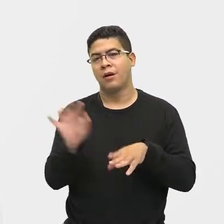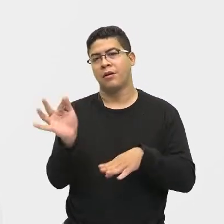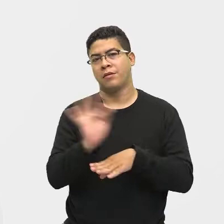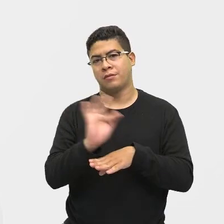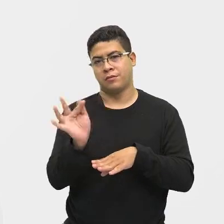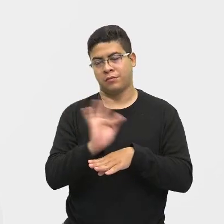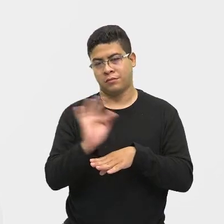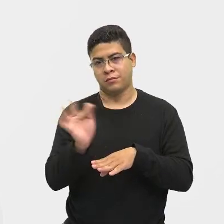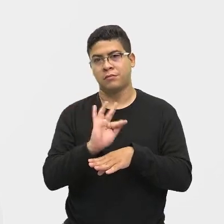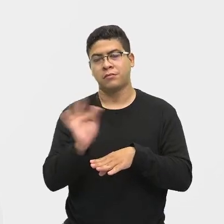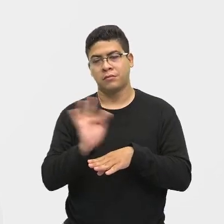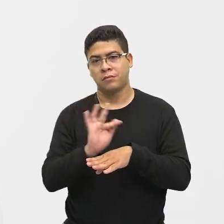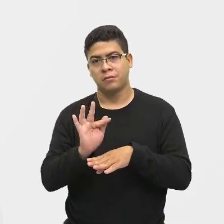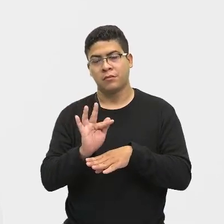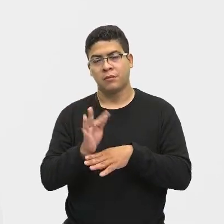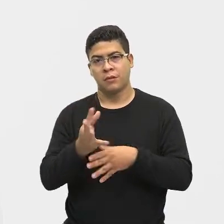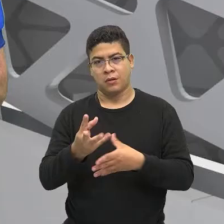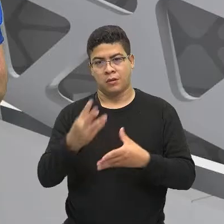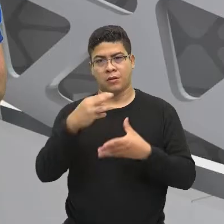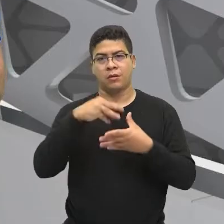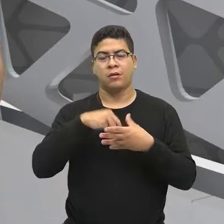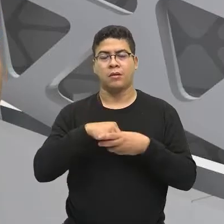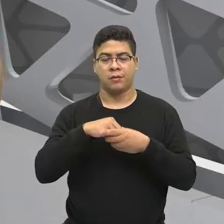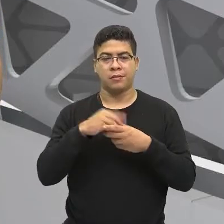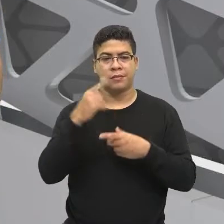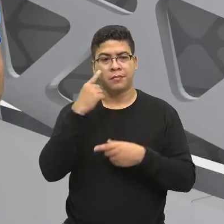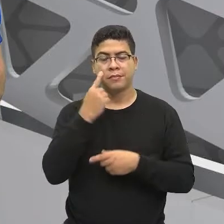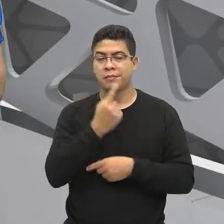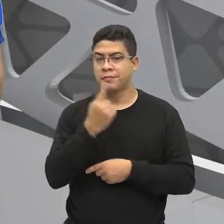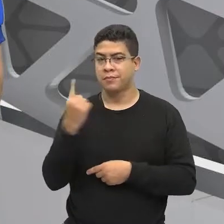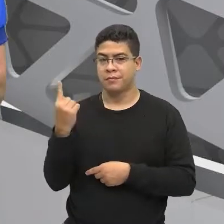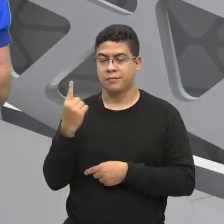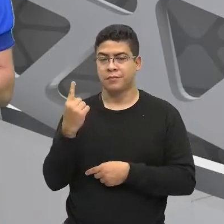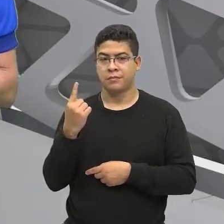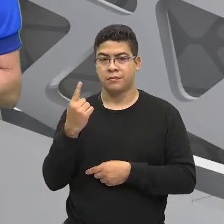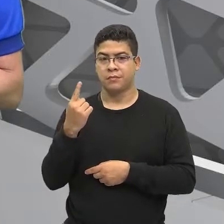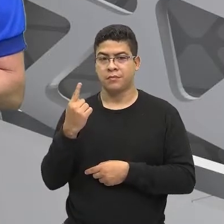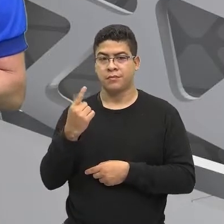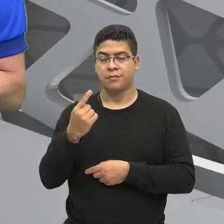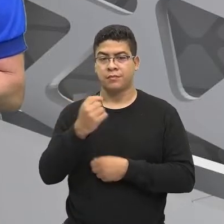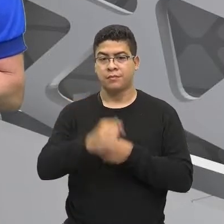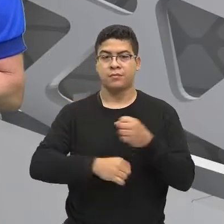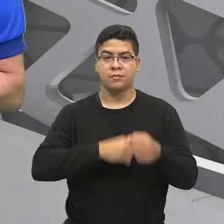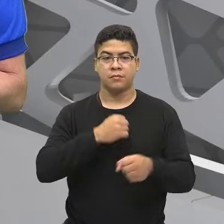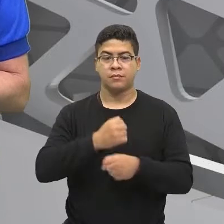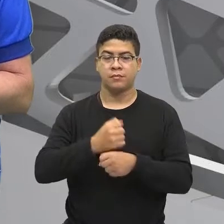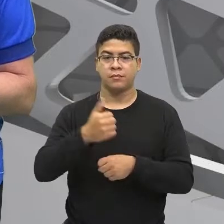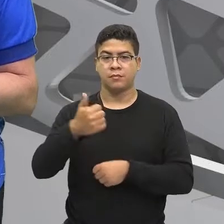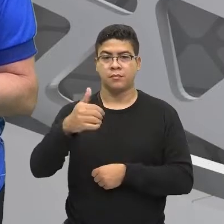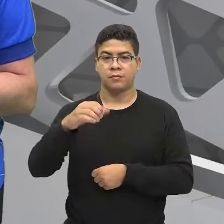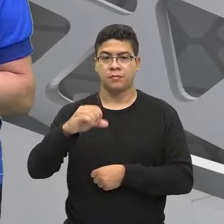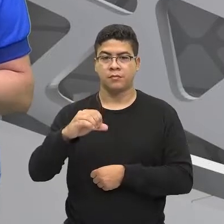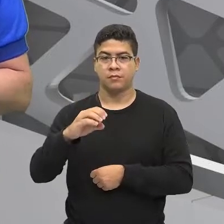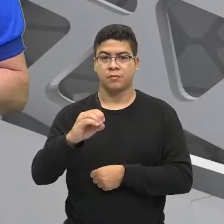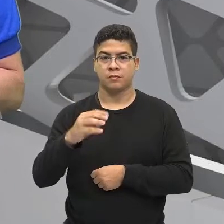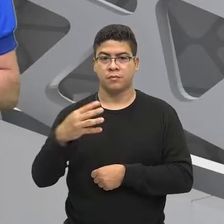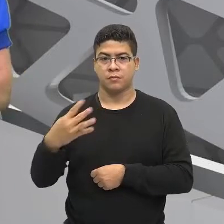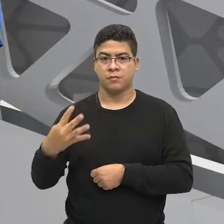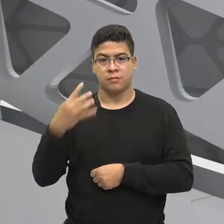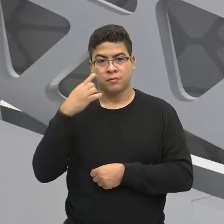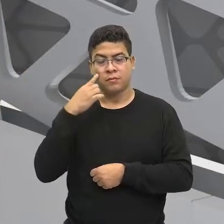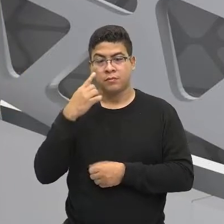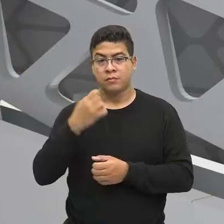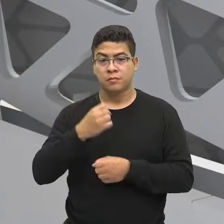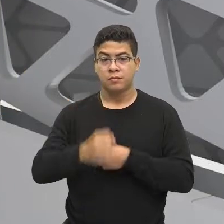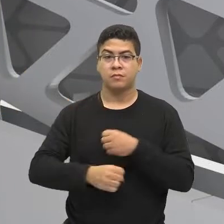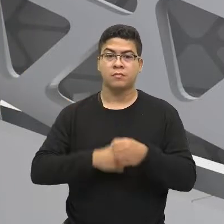né, do parnasianismo. Então, em 1904, um ano após iniciar os